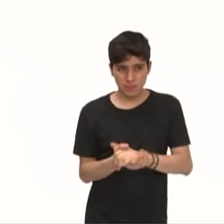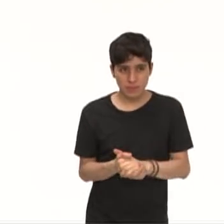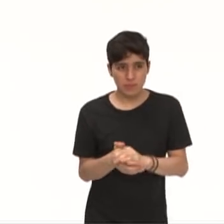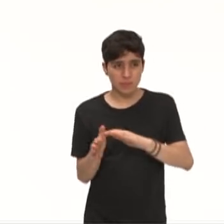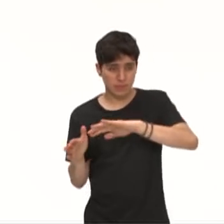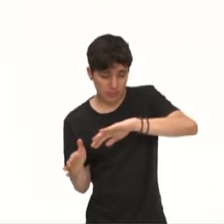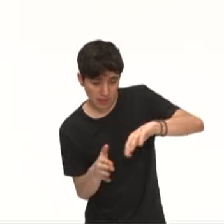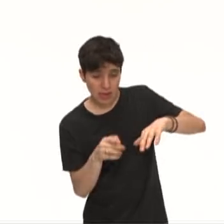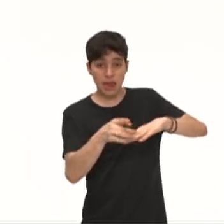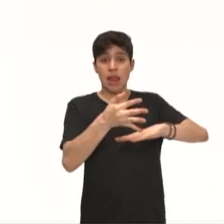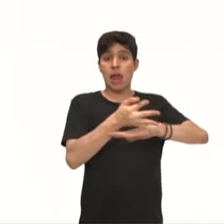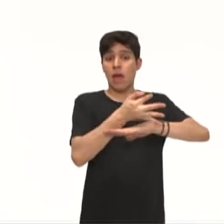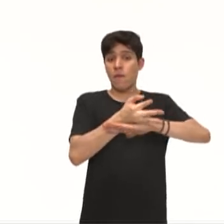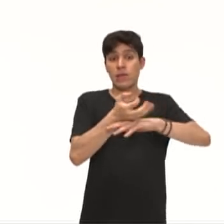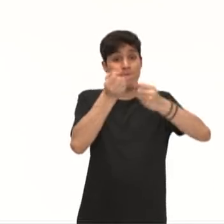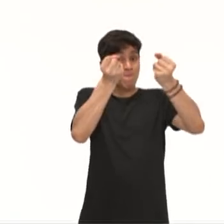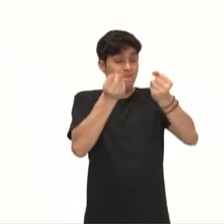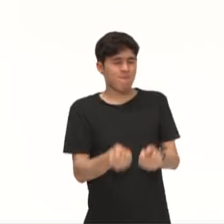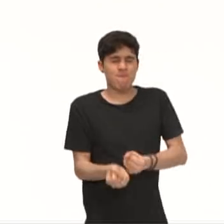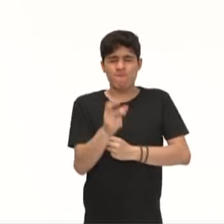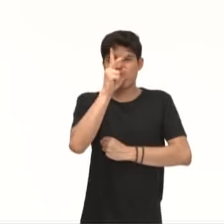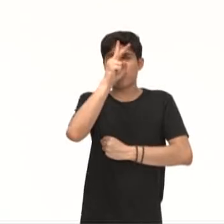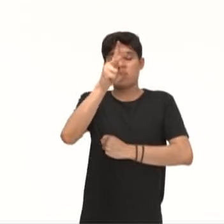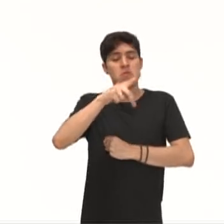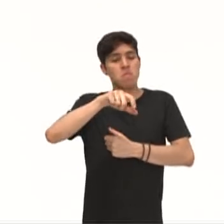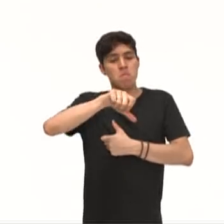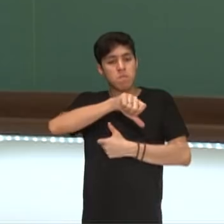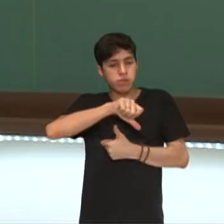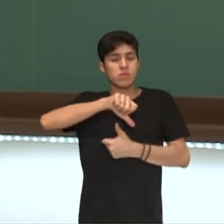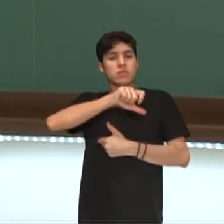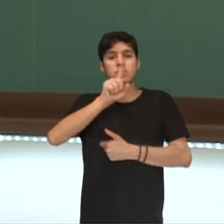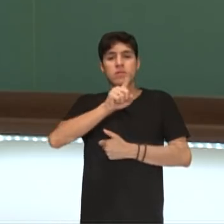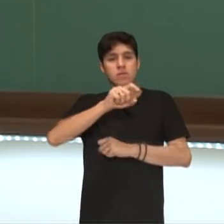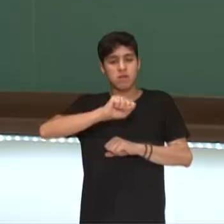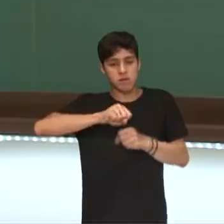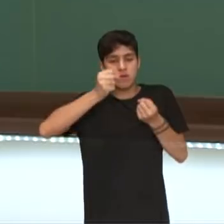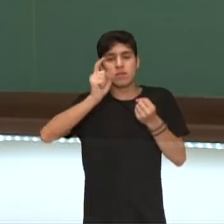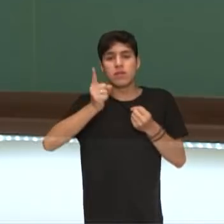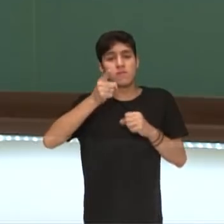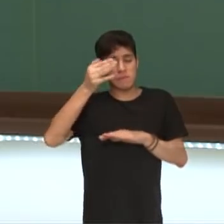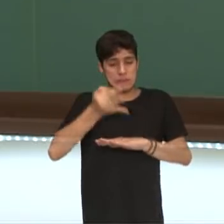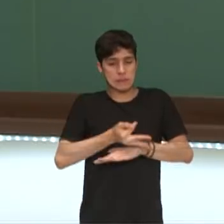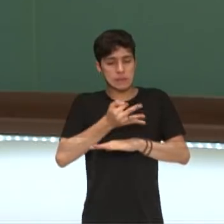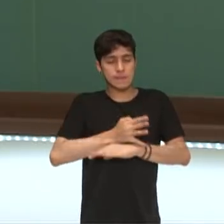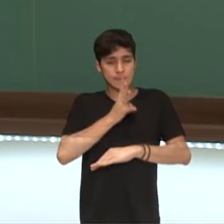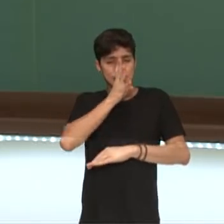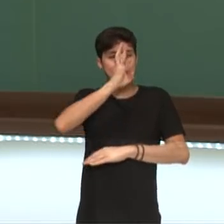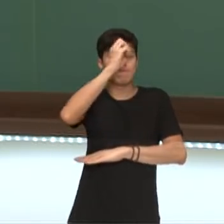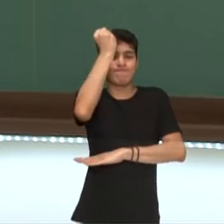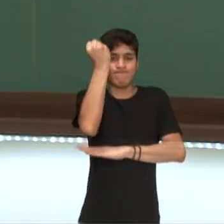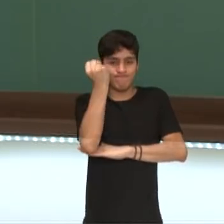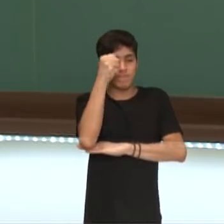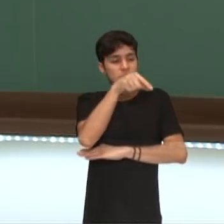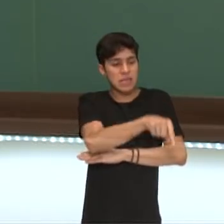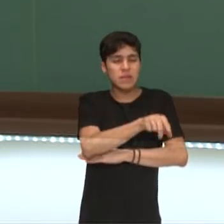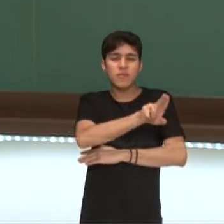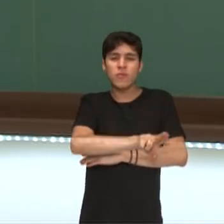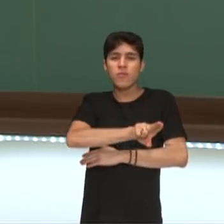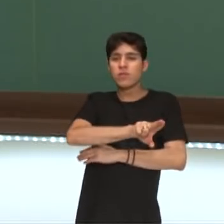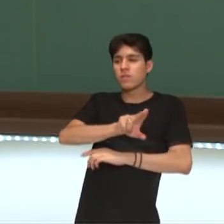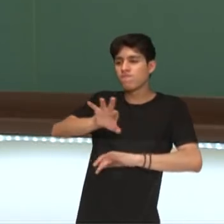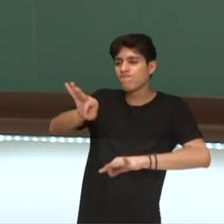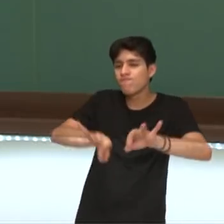tenacidade, suportando pressões elevadas sem sofrer ruptura. São altamente resistentes. Por isso eles são utilizados na fabricação